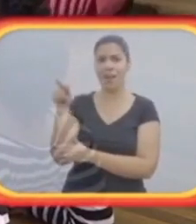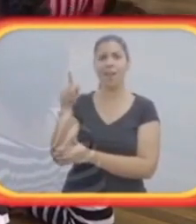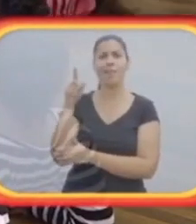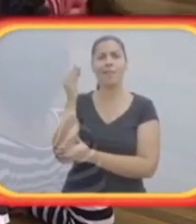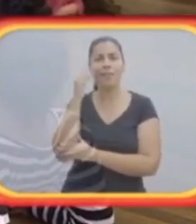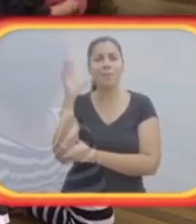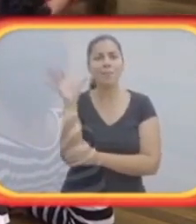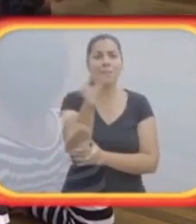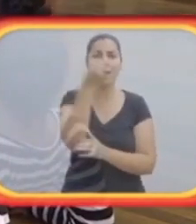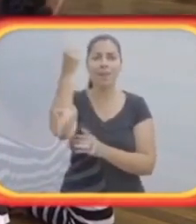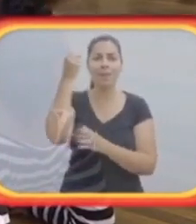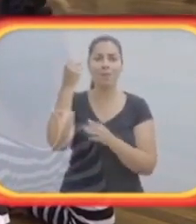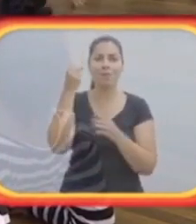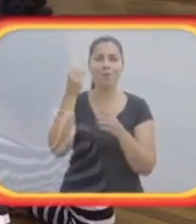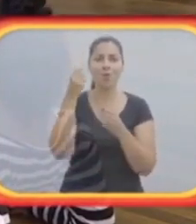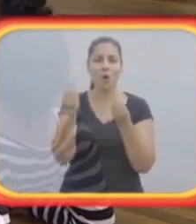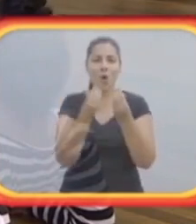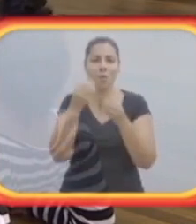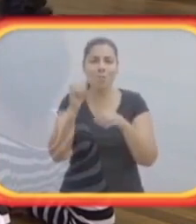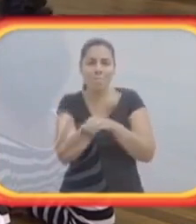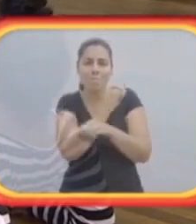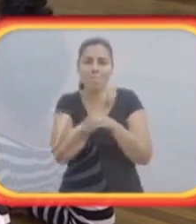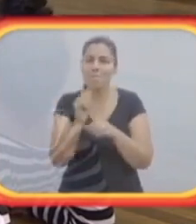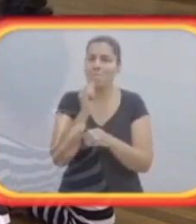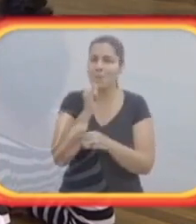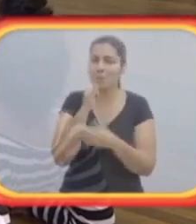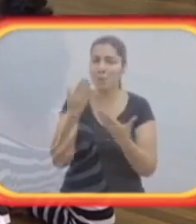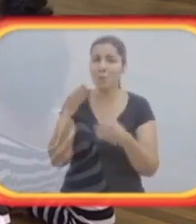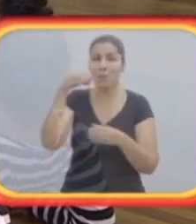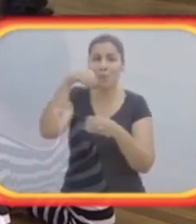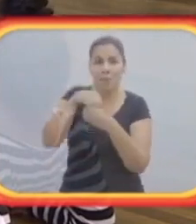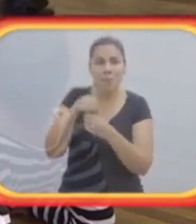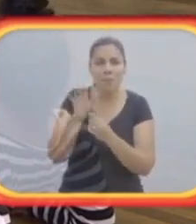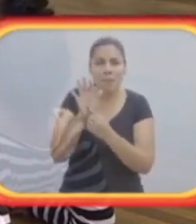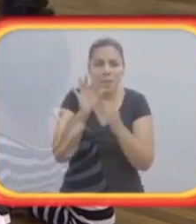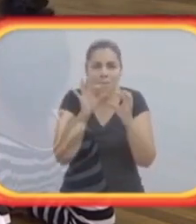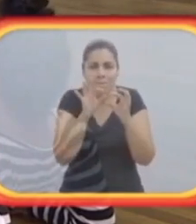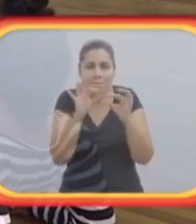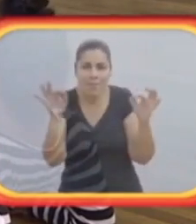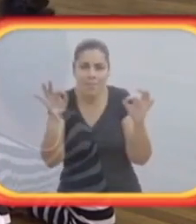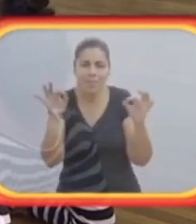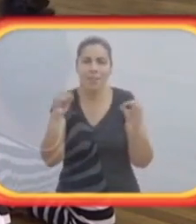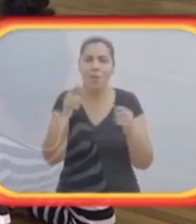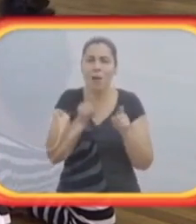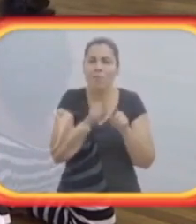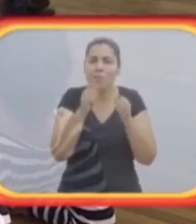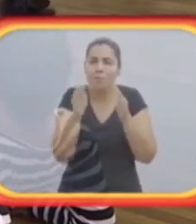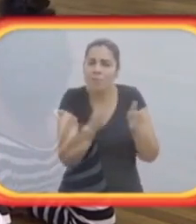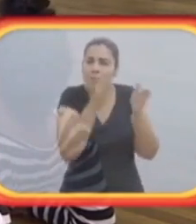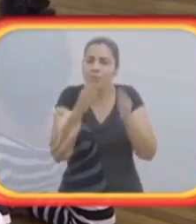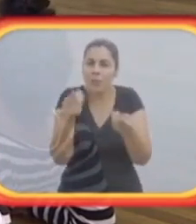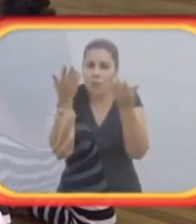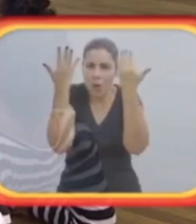físico dessa criação, ele é fornecido pelos próprios bailarinos, né? Então,